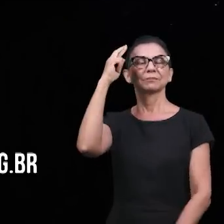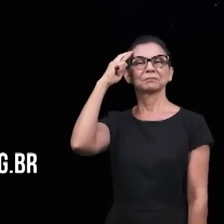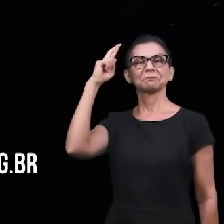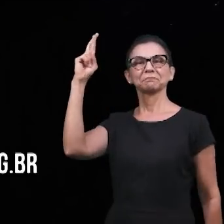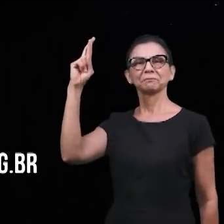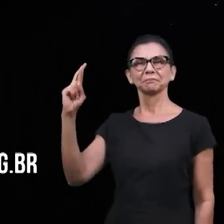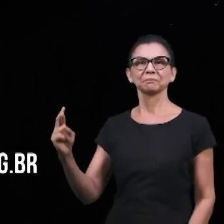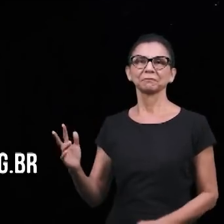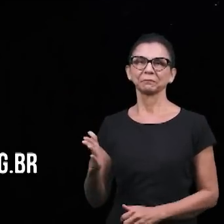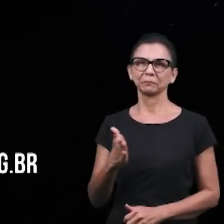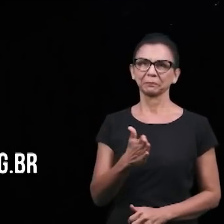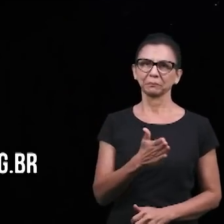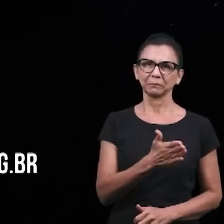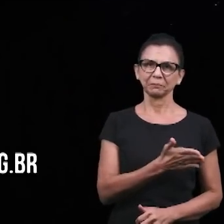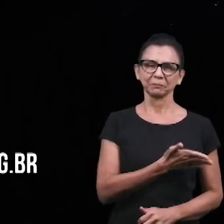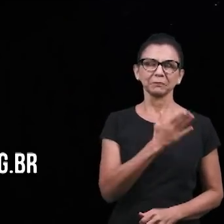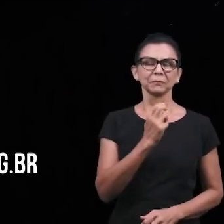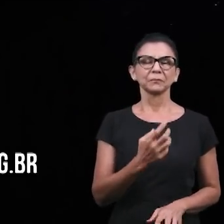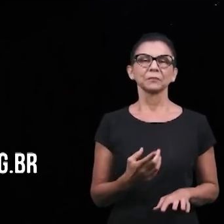Senhor.